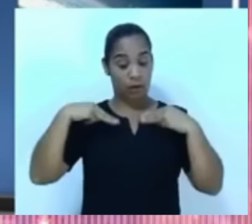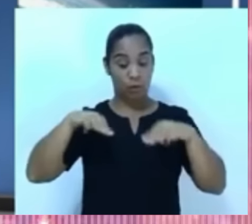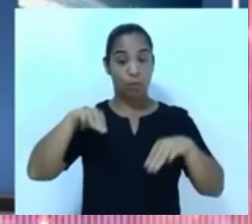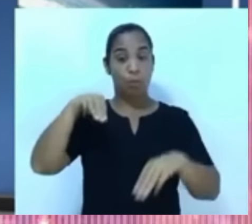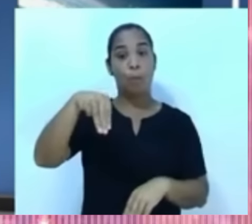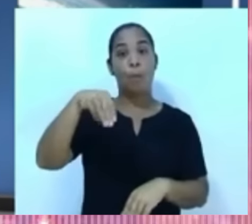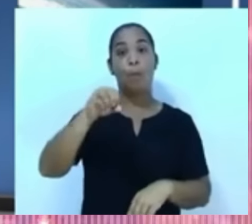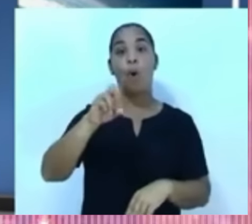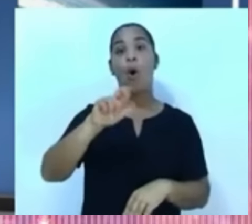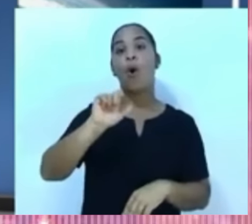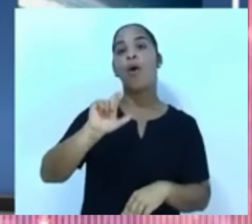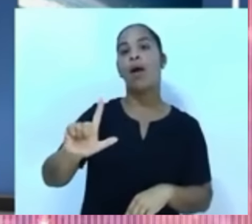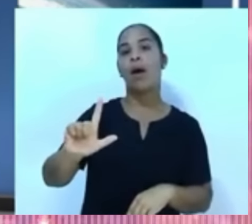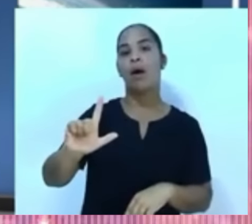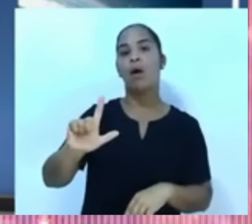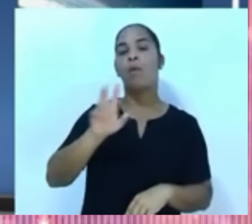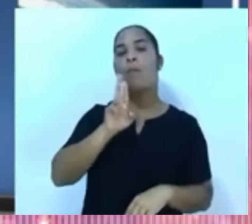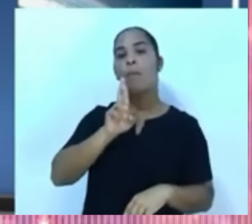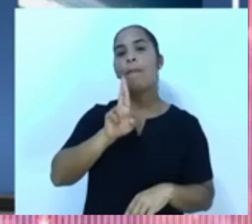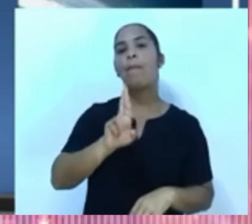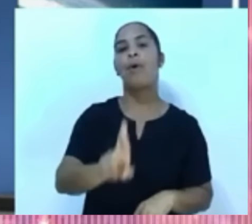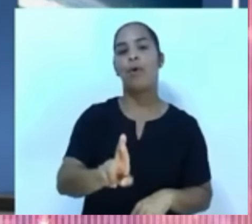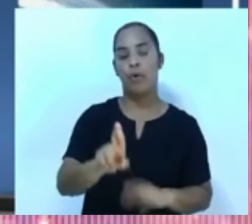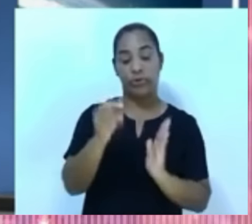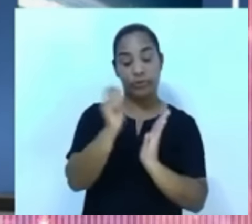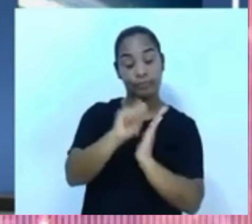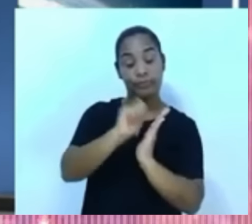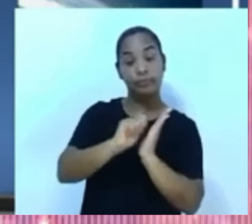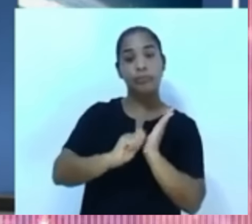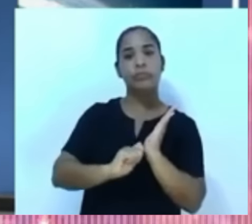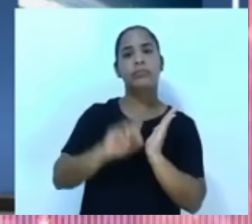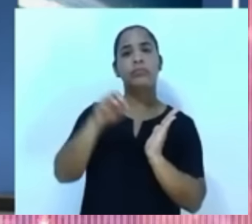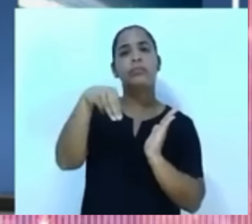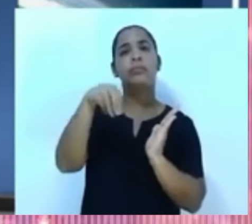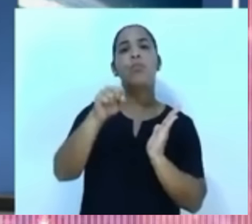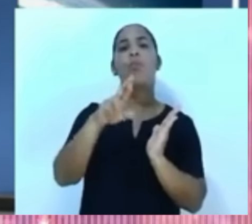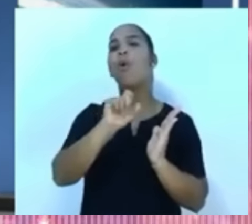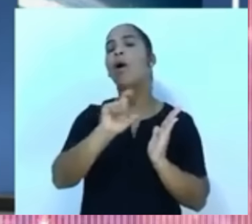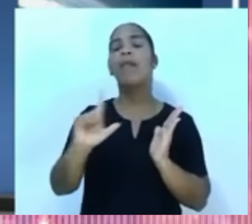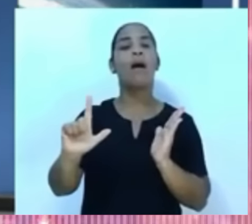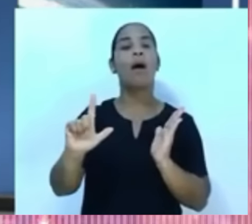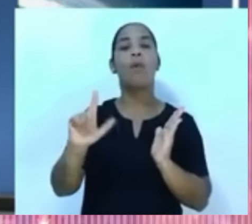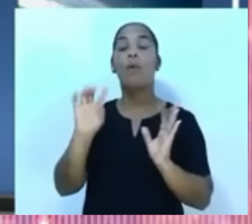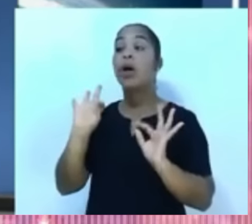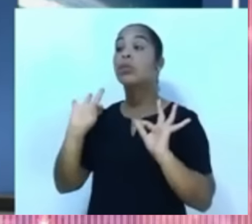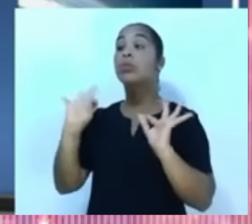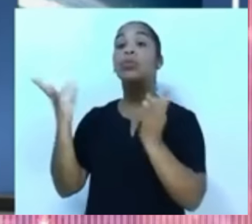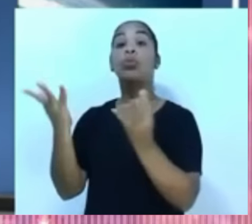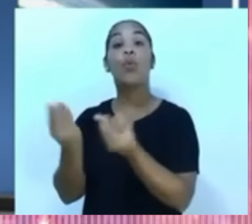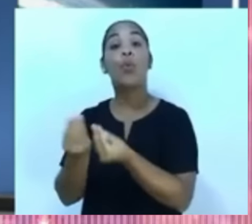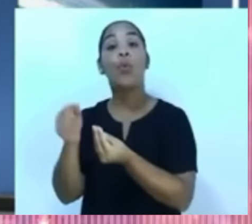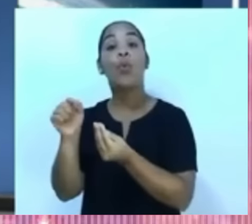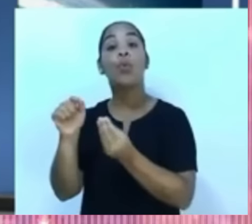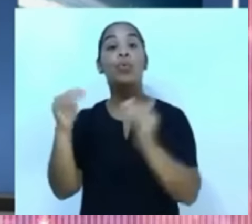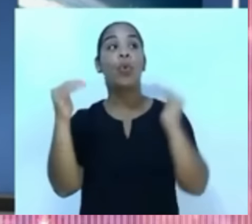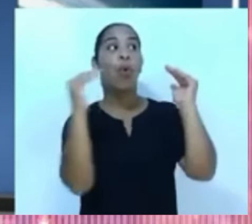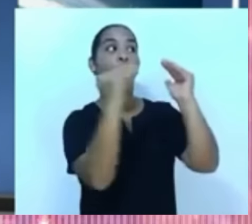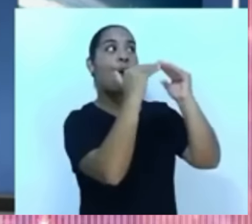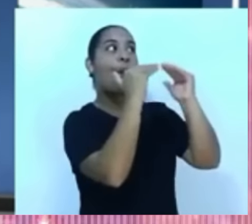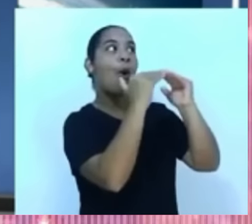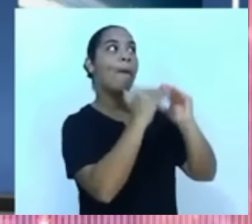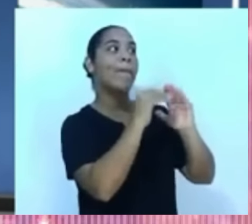dei-lhe a resposta do codificador moral é tudo aquilo que está de acordo com as leis